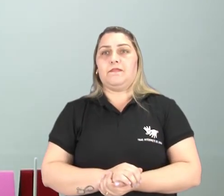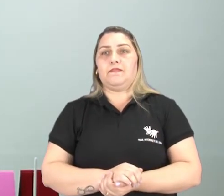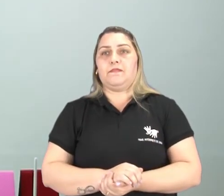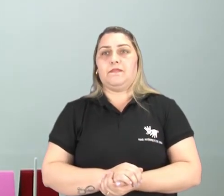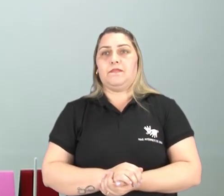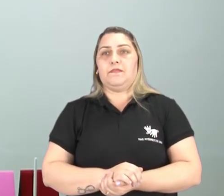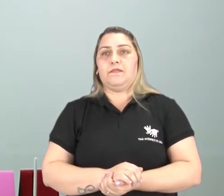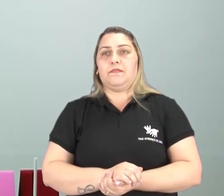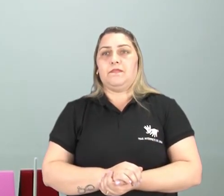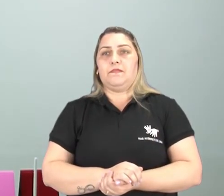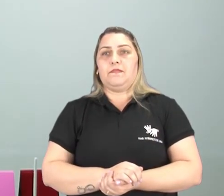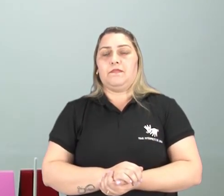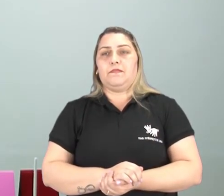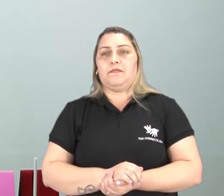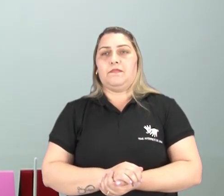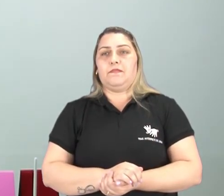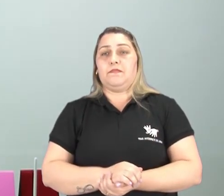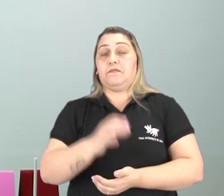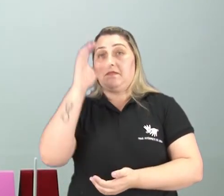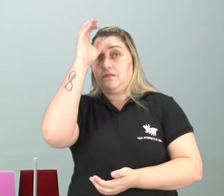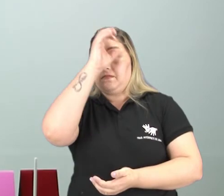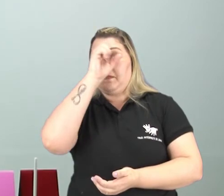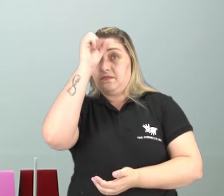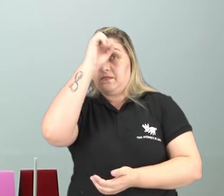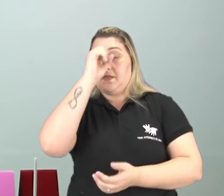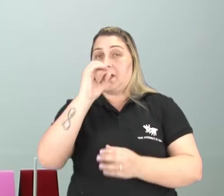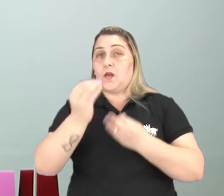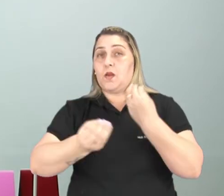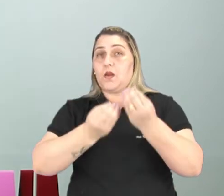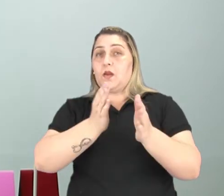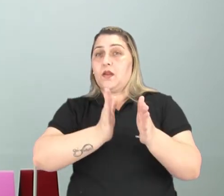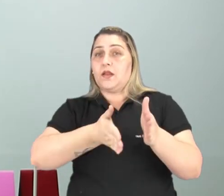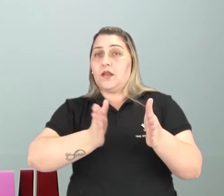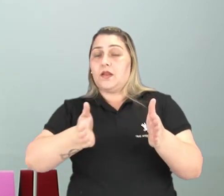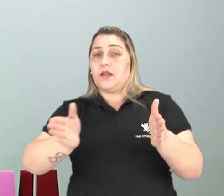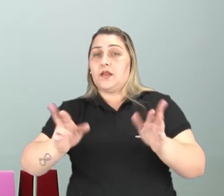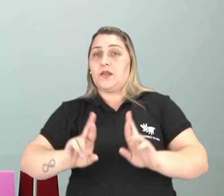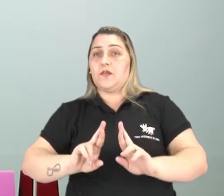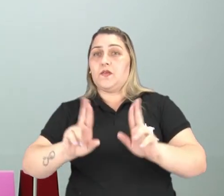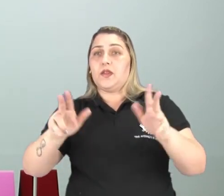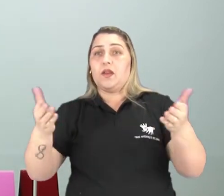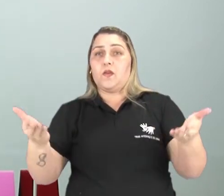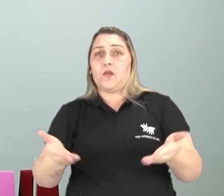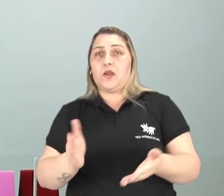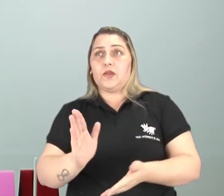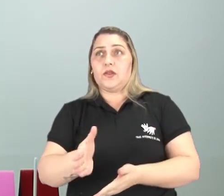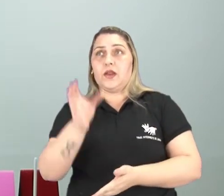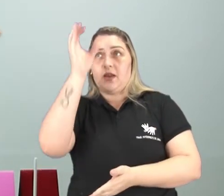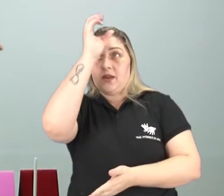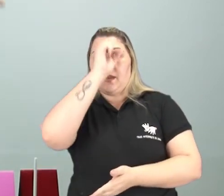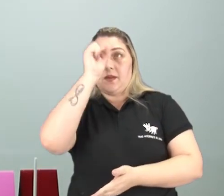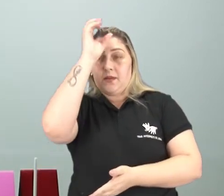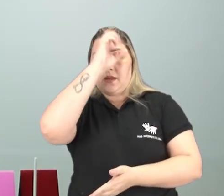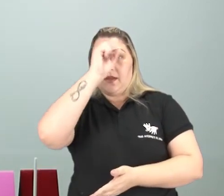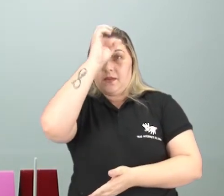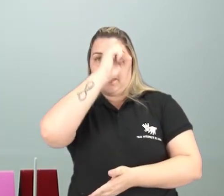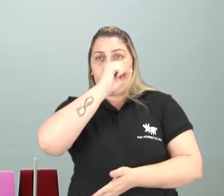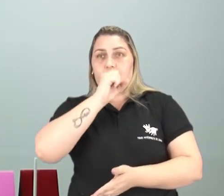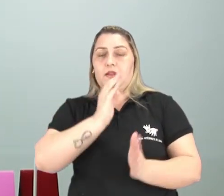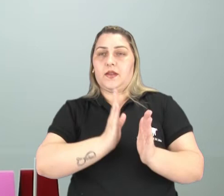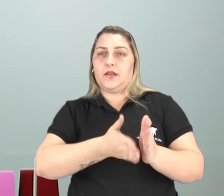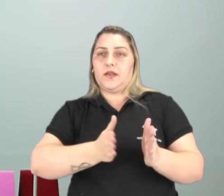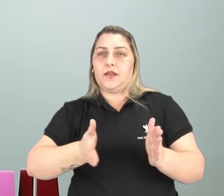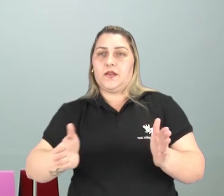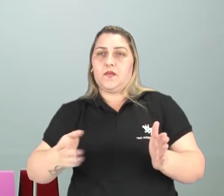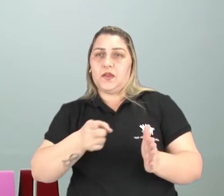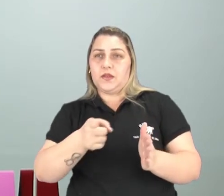isso aí crianças vocês estão aprendendo as sequências agora que nós já aprendemos algumas